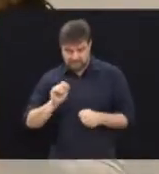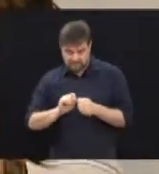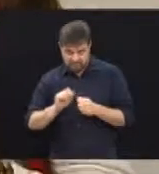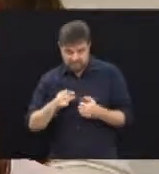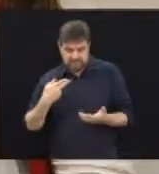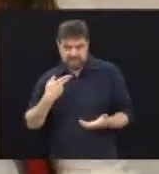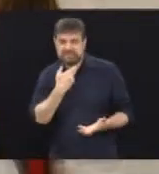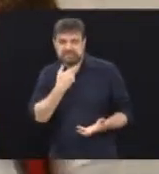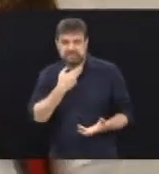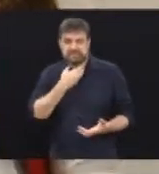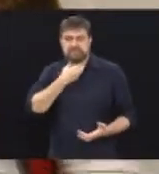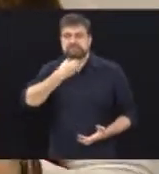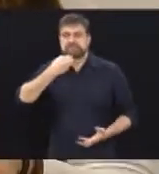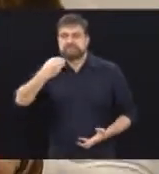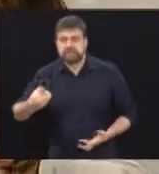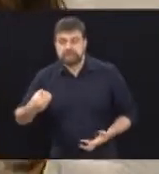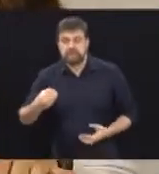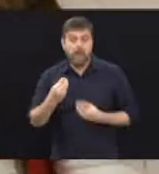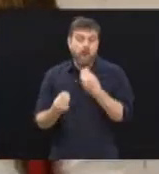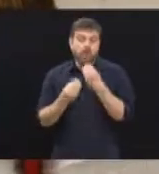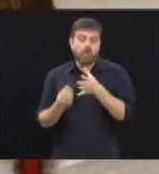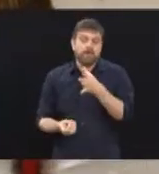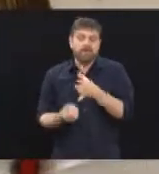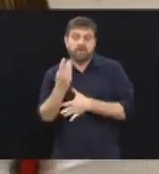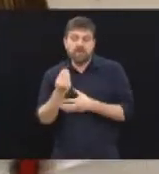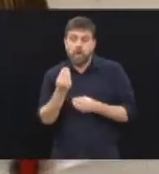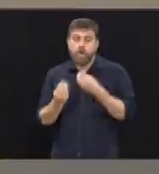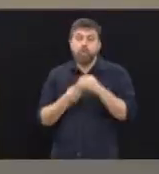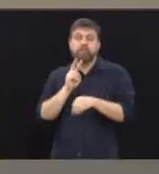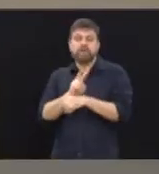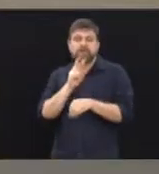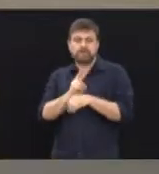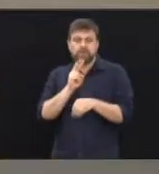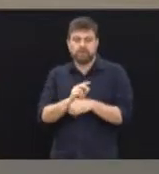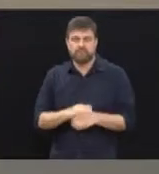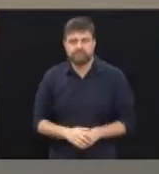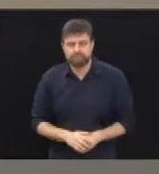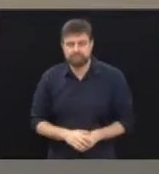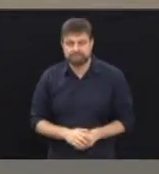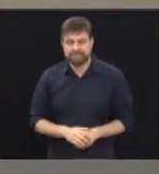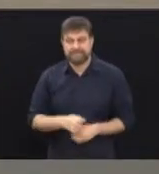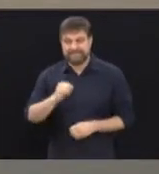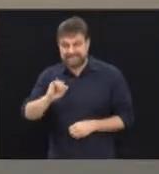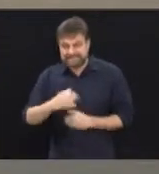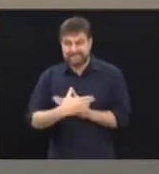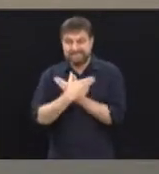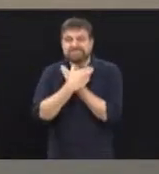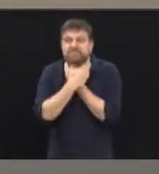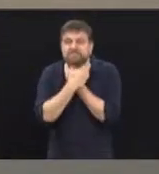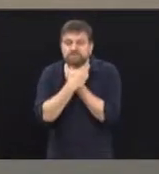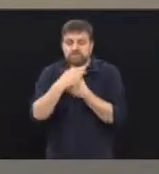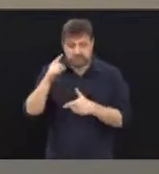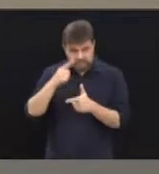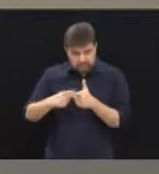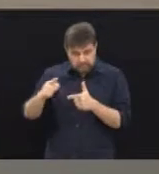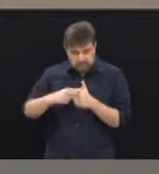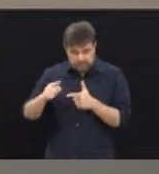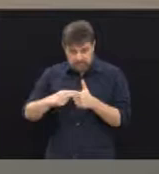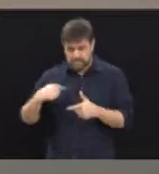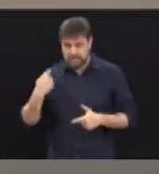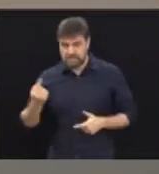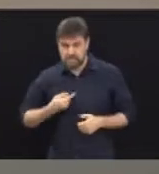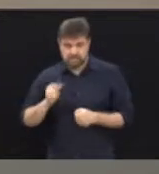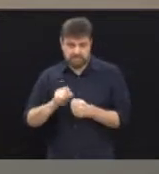tireoide? Como é que é feito o tratamento de quando ela não está funcionando direitinho? Então, geralmente, quando ela não está funcionando direitinho, a gente